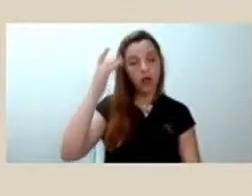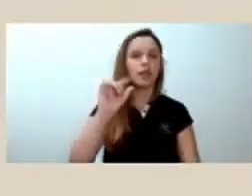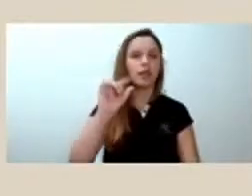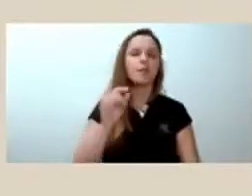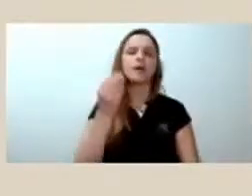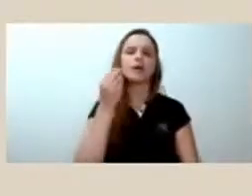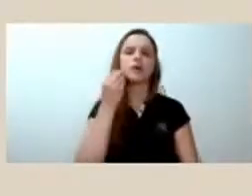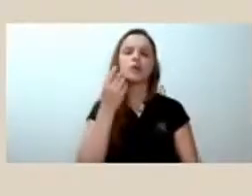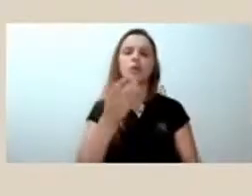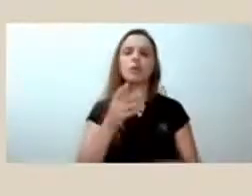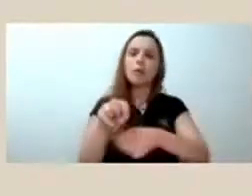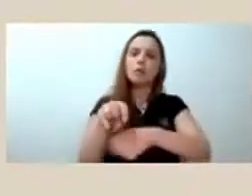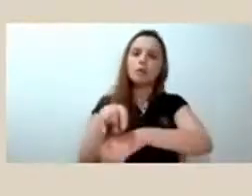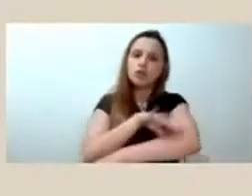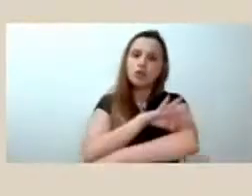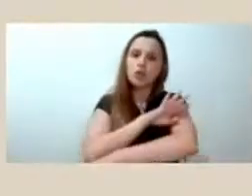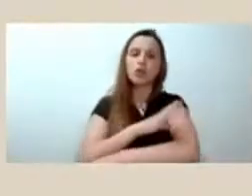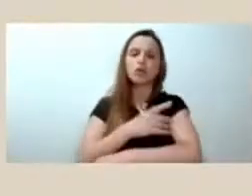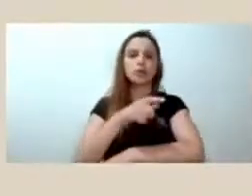comportamento, acho que... Exactly.